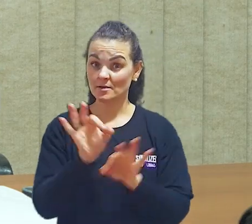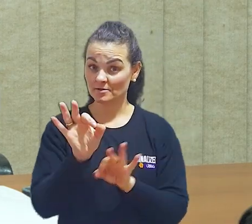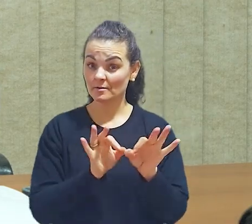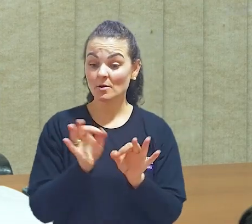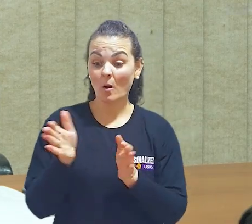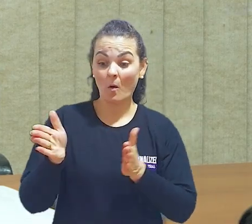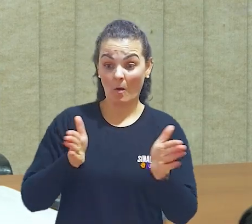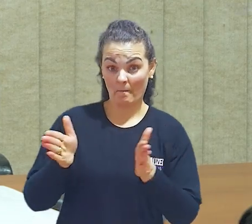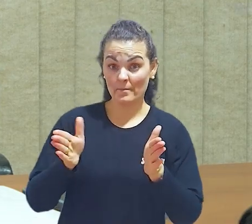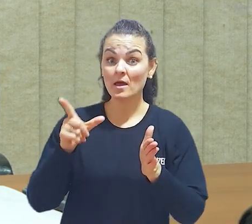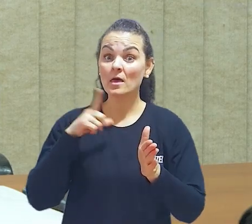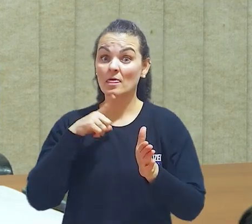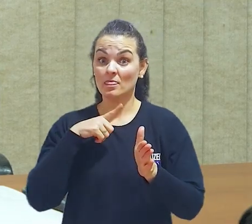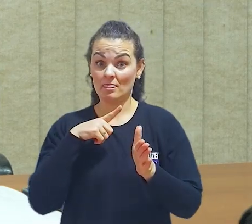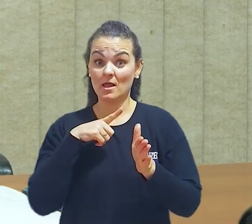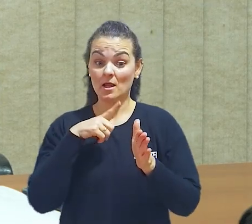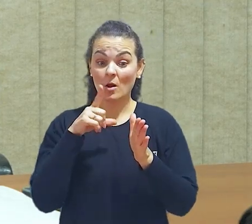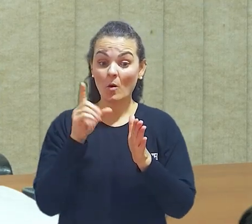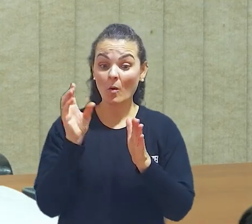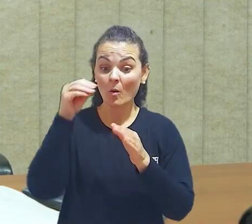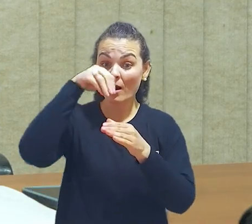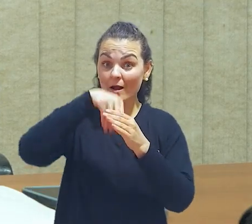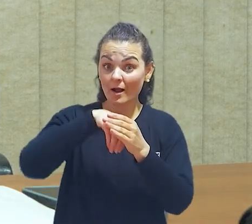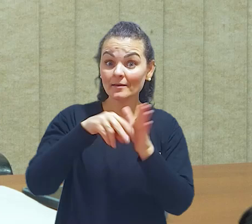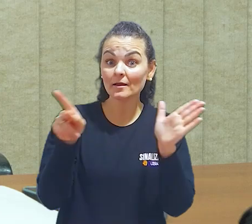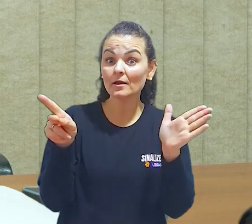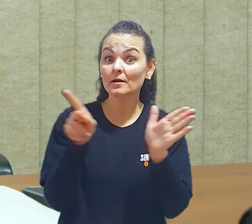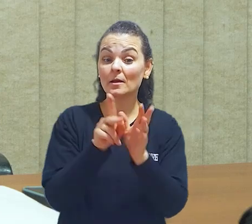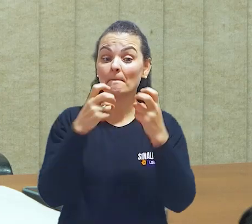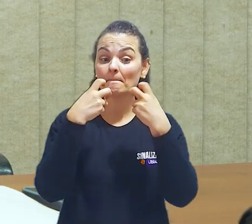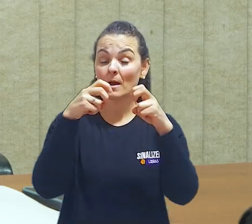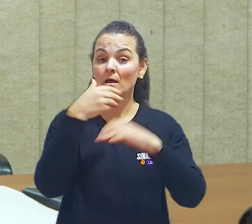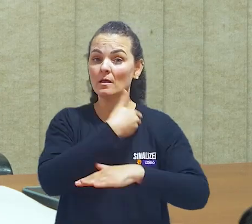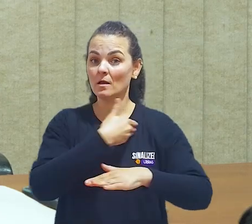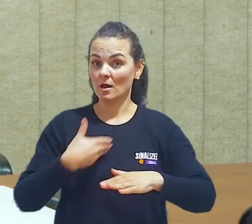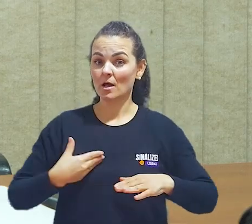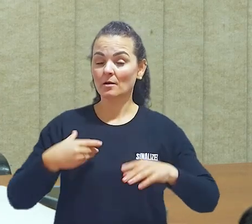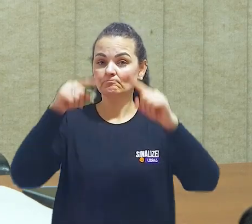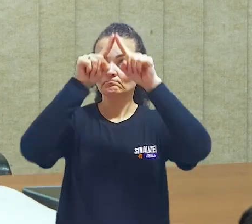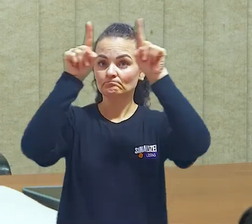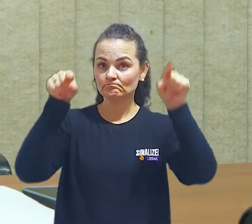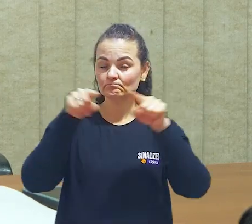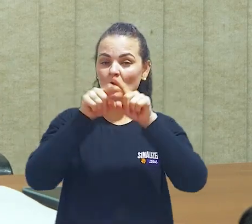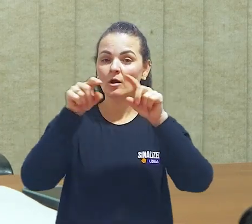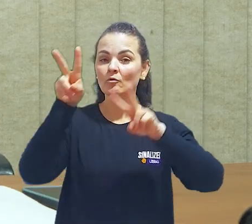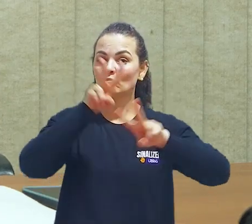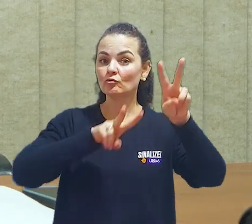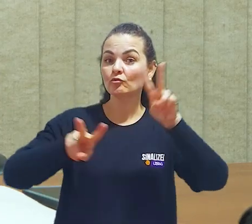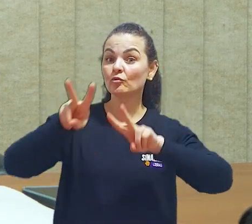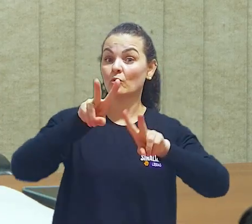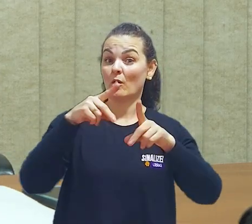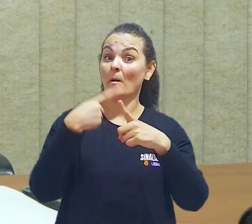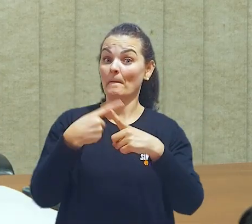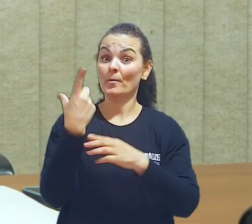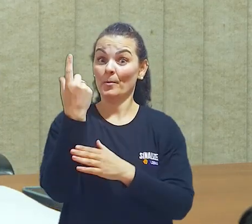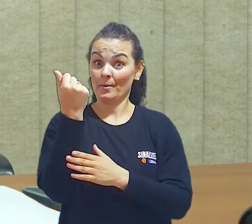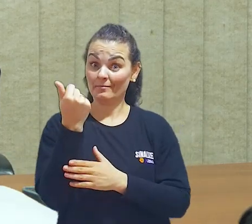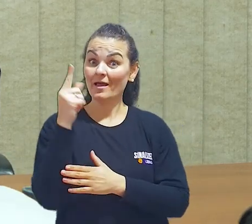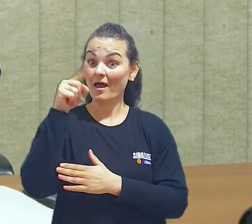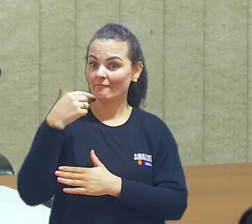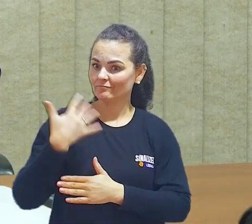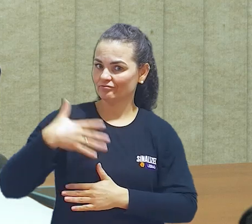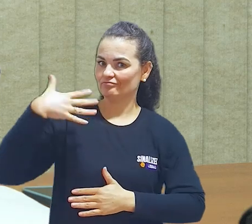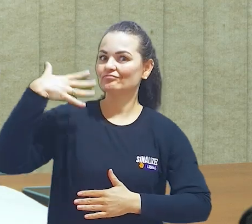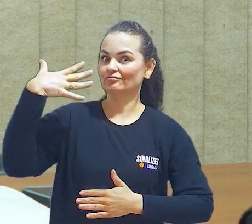colocar ar-condicionado nesses ônibus. Sabemos que não pode ser feito de um dia para o outro porque financeiramente é muito caro, Mas se nós